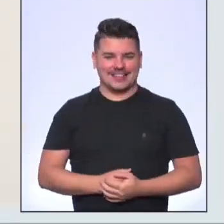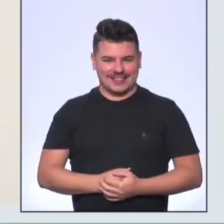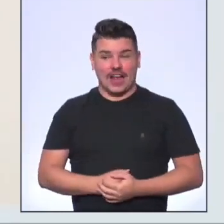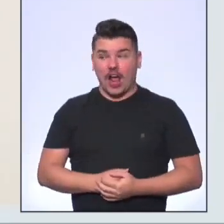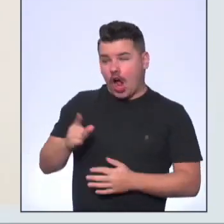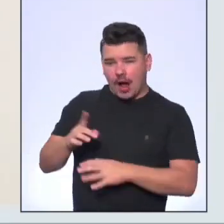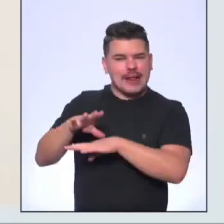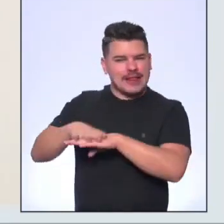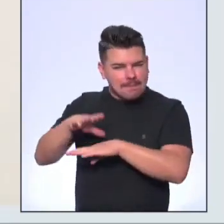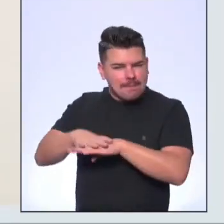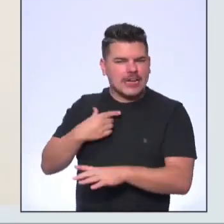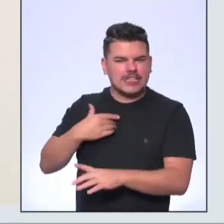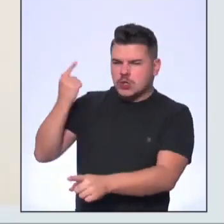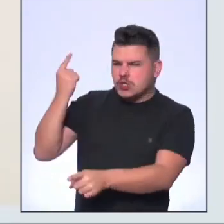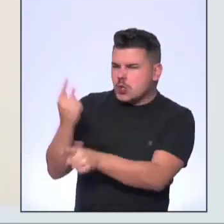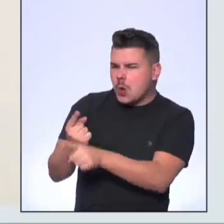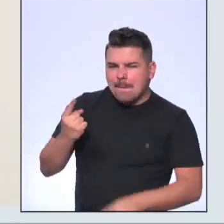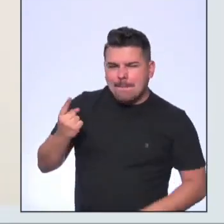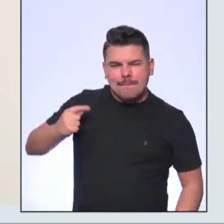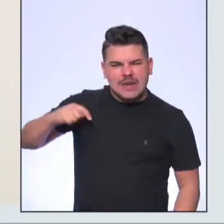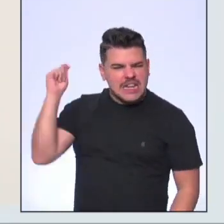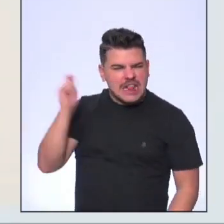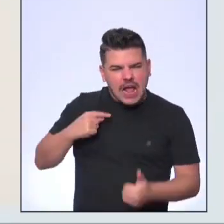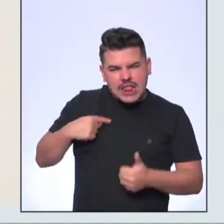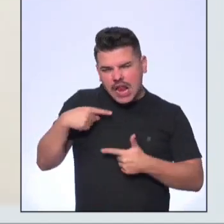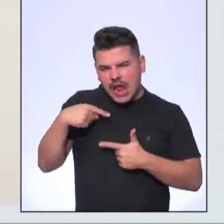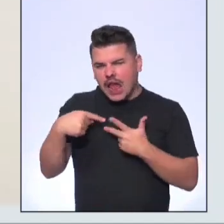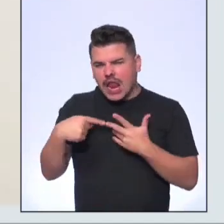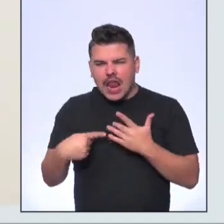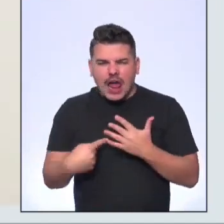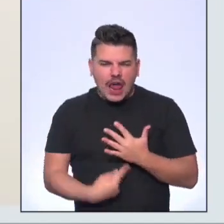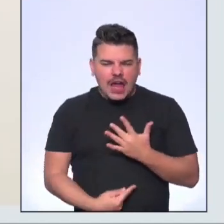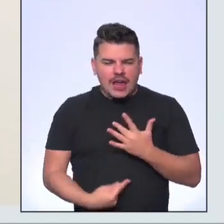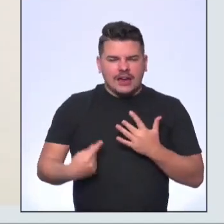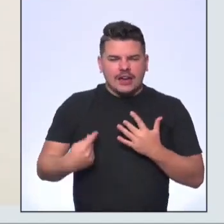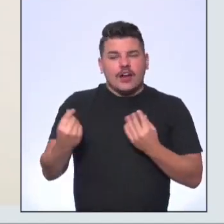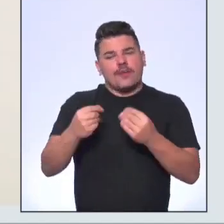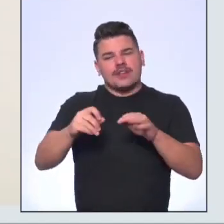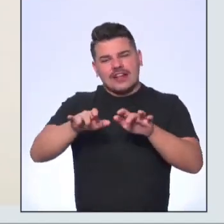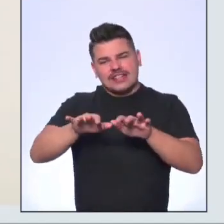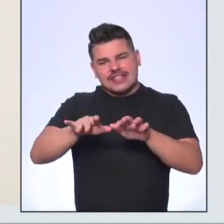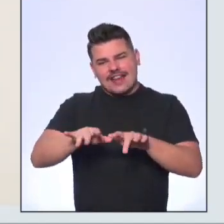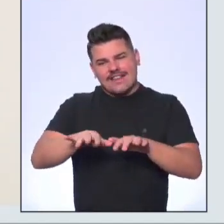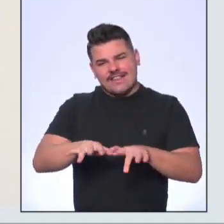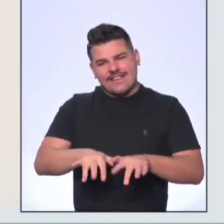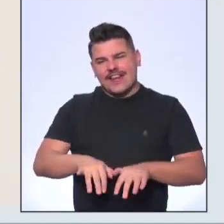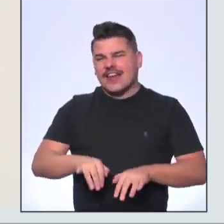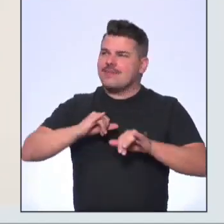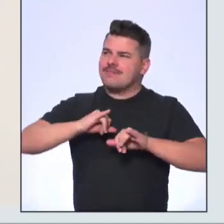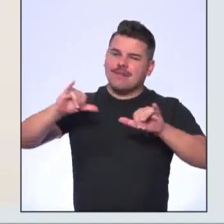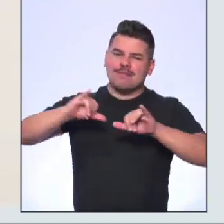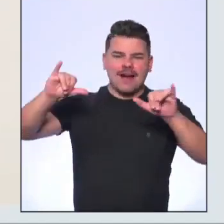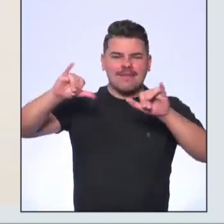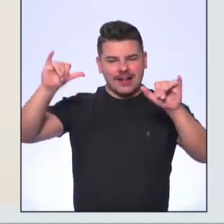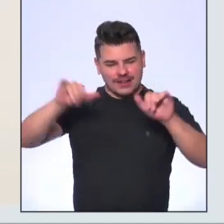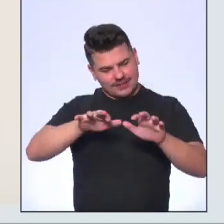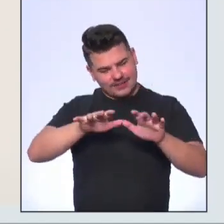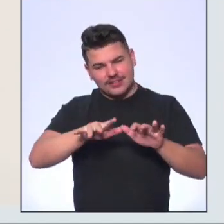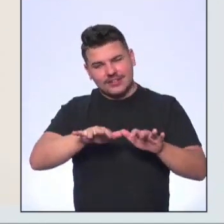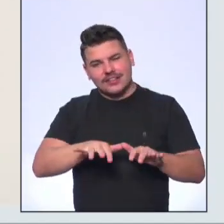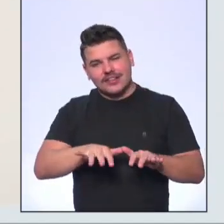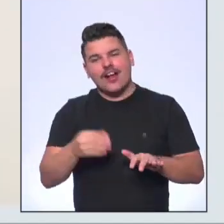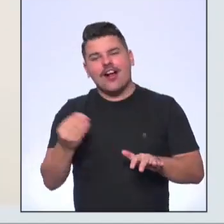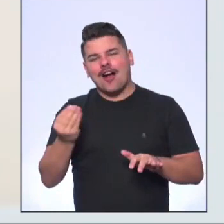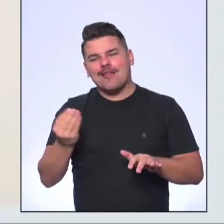essa sua descoberta, né? Perante um público, escrever um texto para explicar essa sua descoberta. O que você